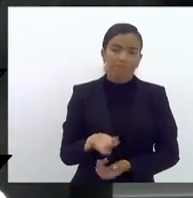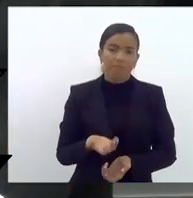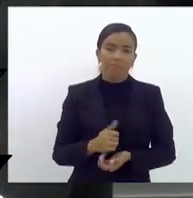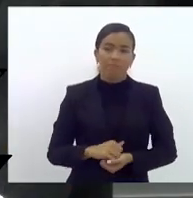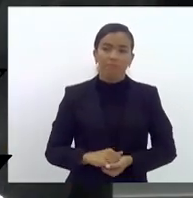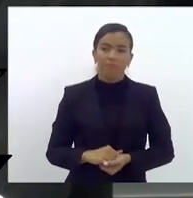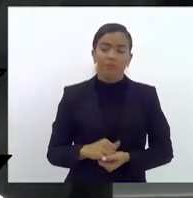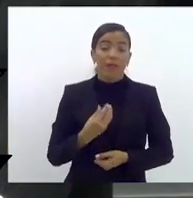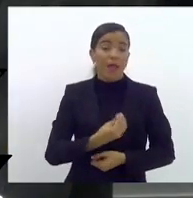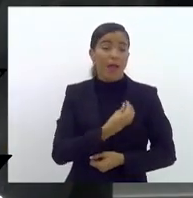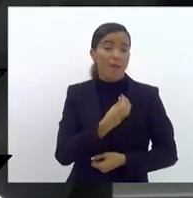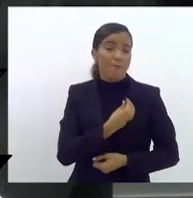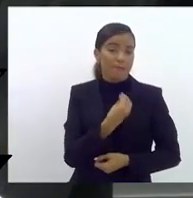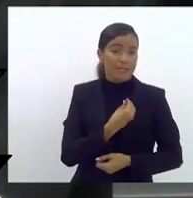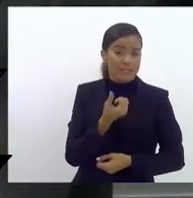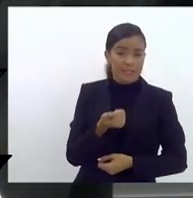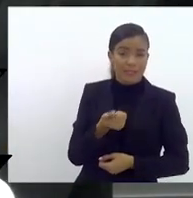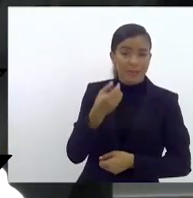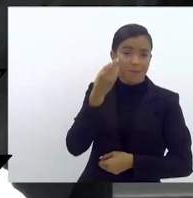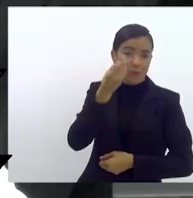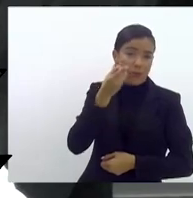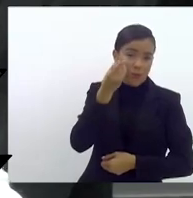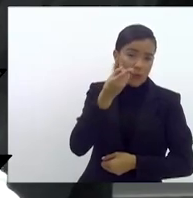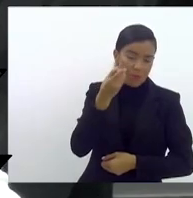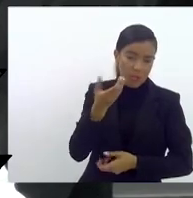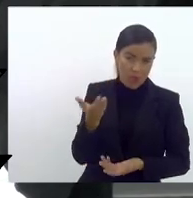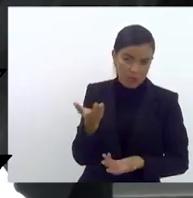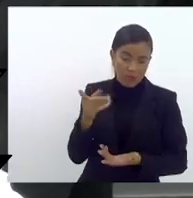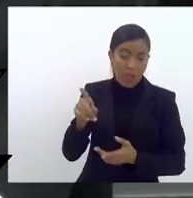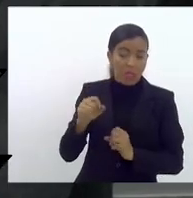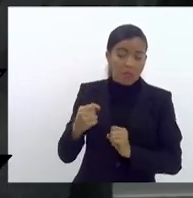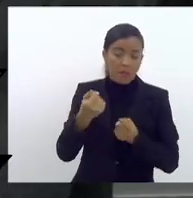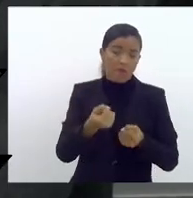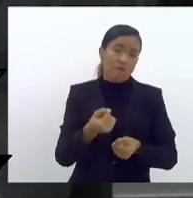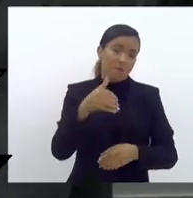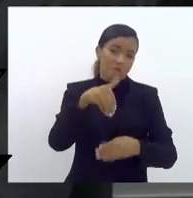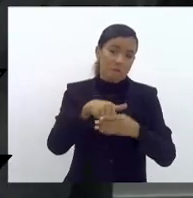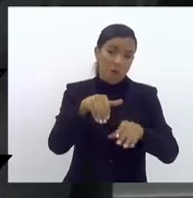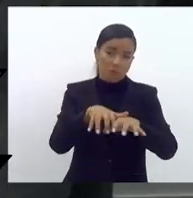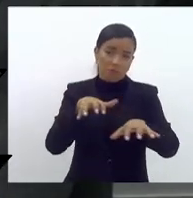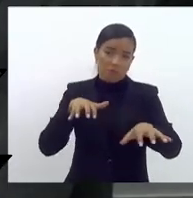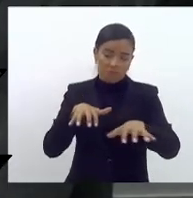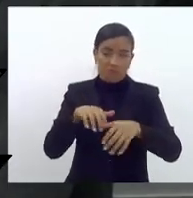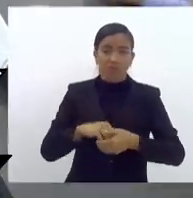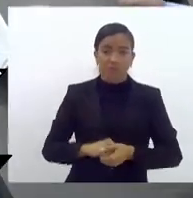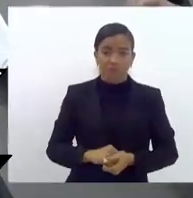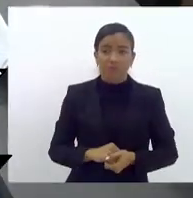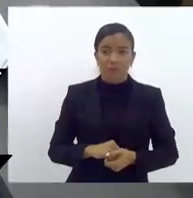da presença do Dr Serginho na defesa do seu voto em separado né